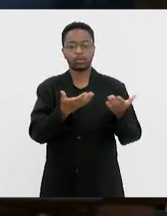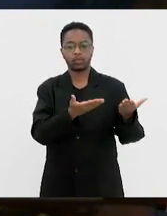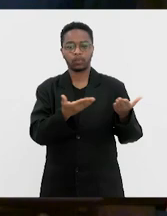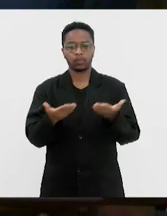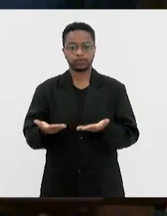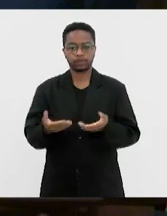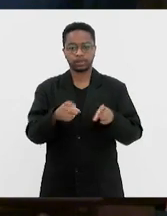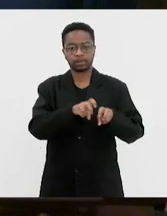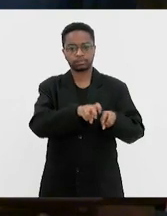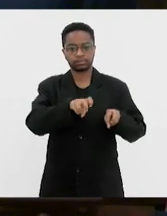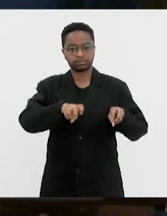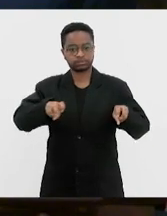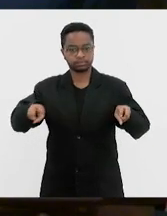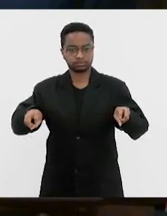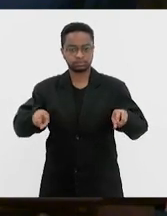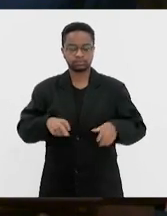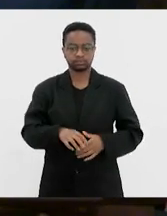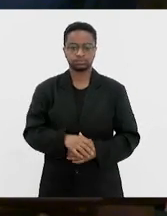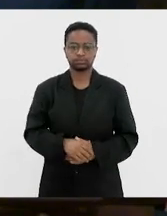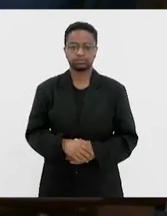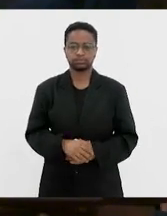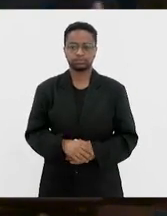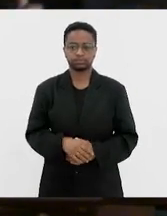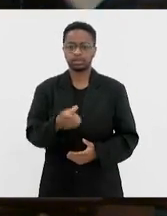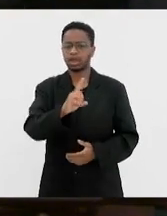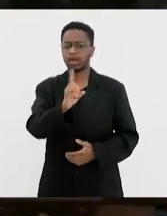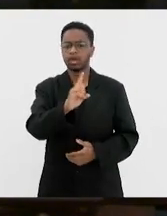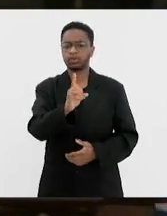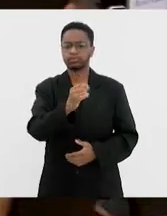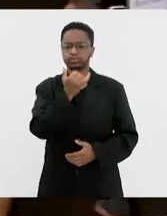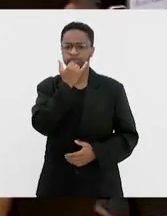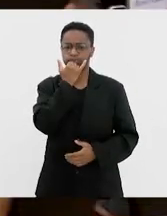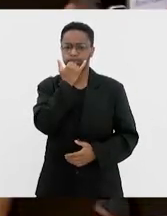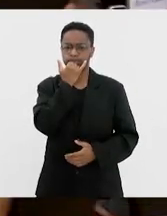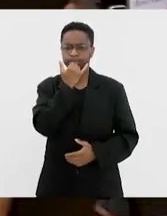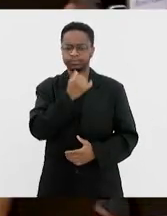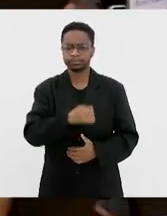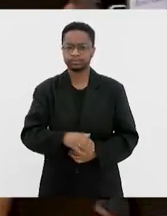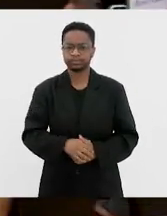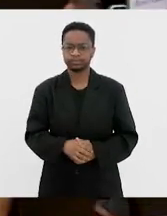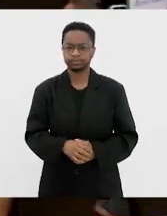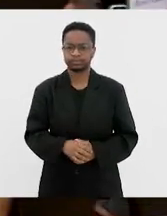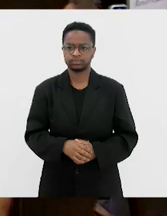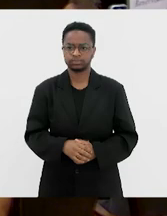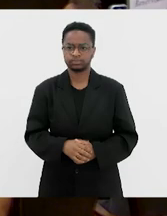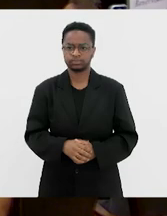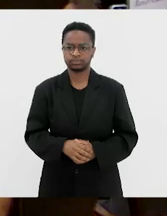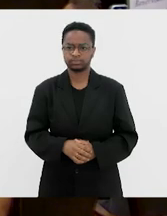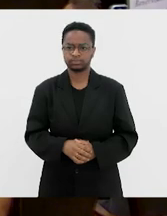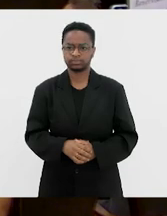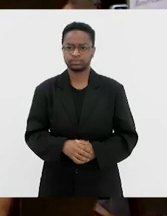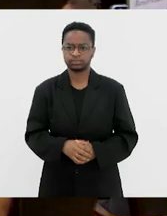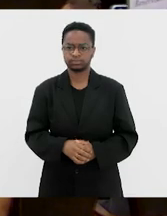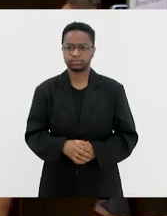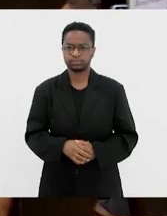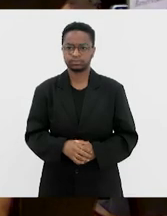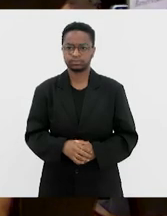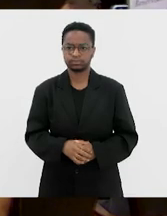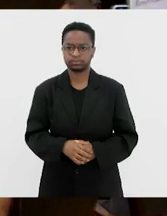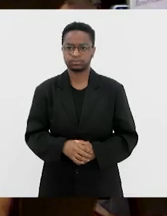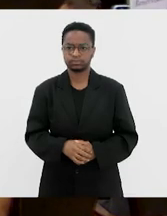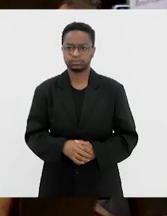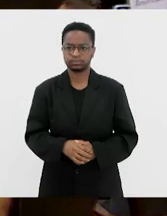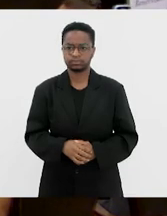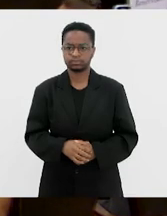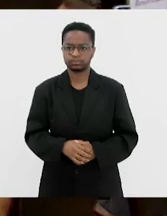aqui. Ah, não, compor a mesa não. Oi. Cadê o cerimonial? Não,